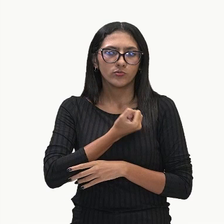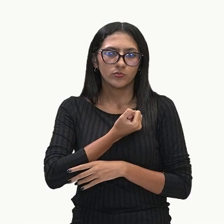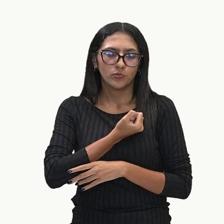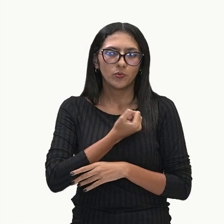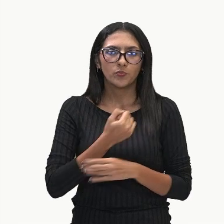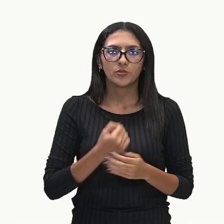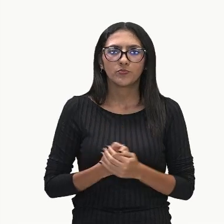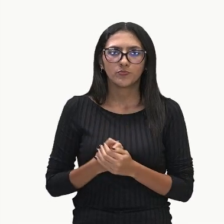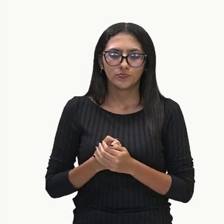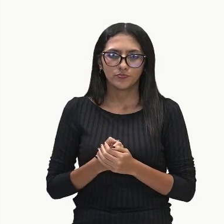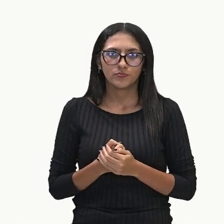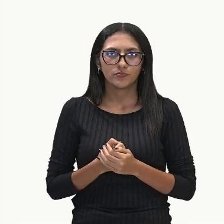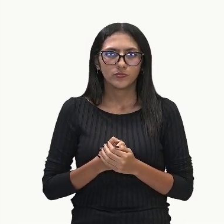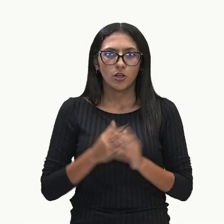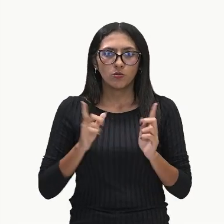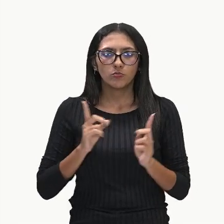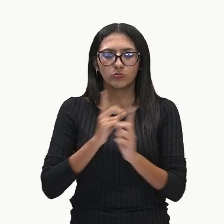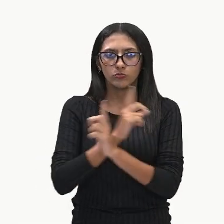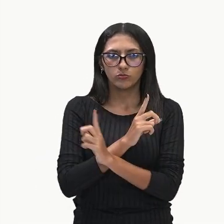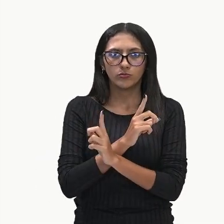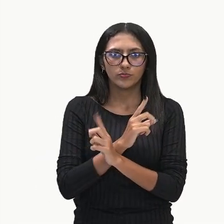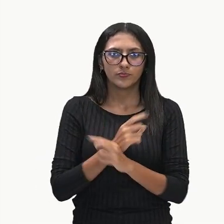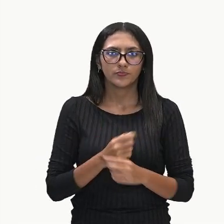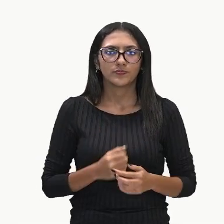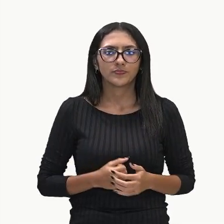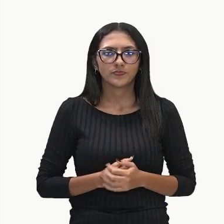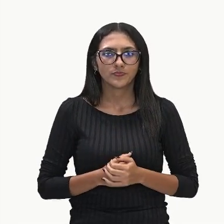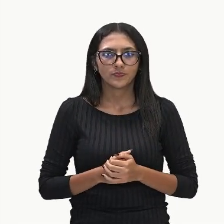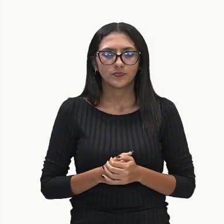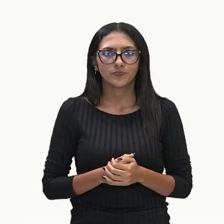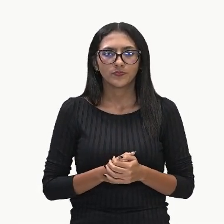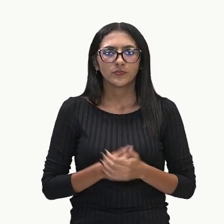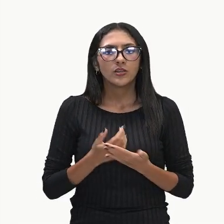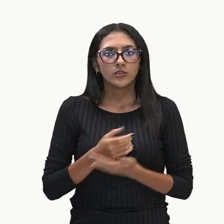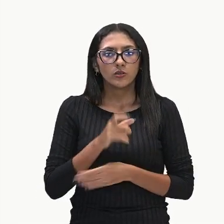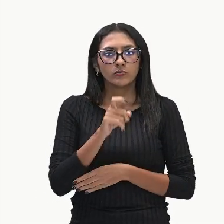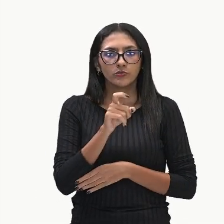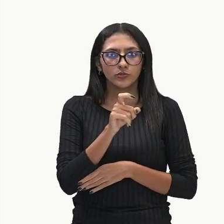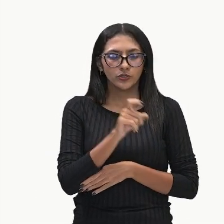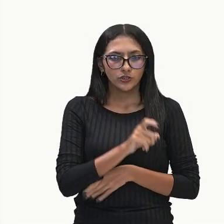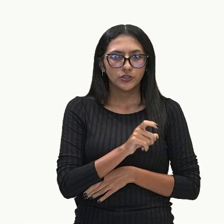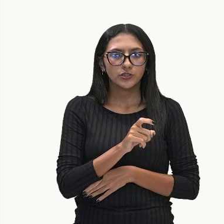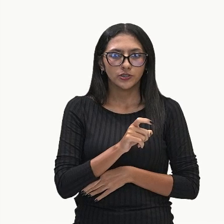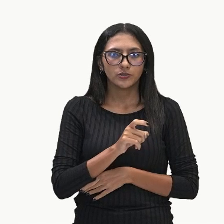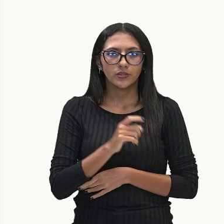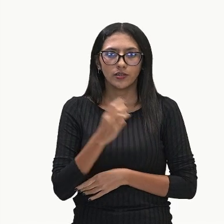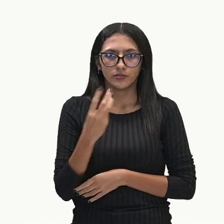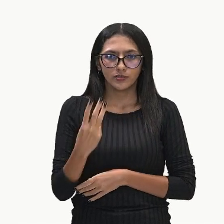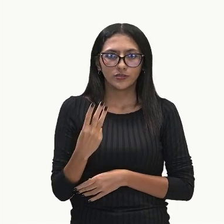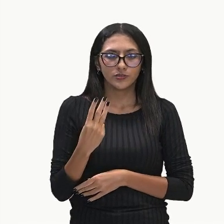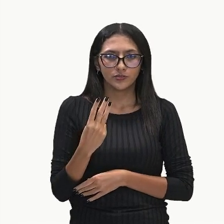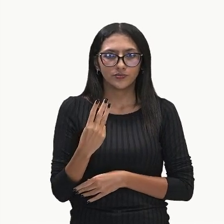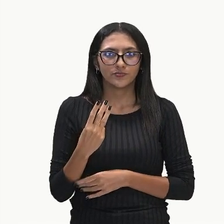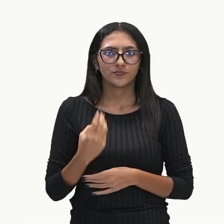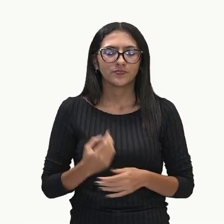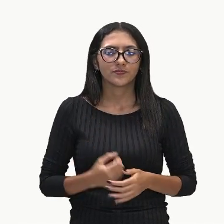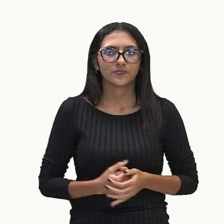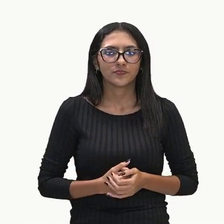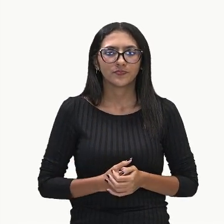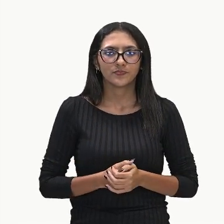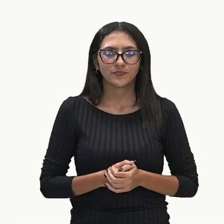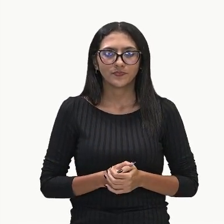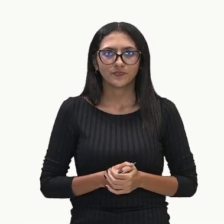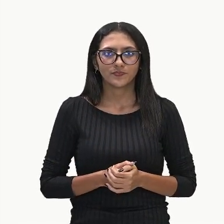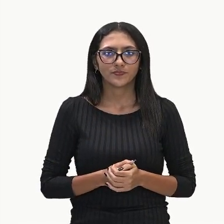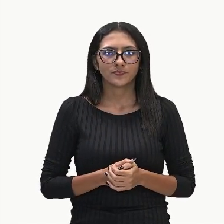mudou de membro, muda o sinal. Então, o nosso x aqui, quem é? 3.